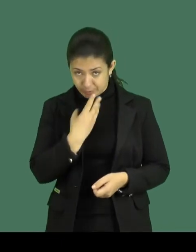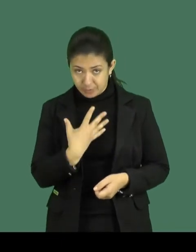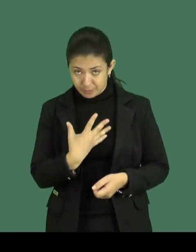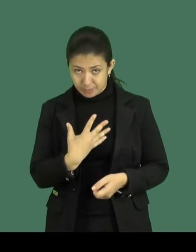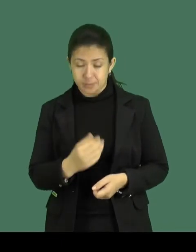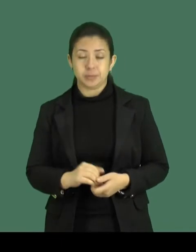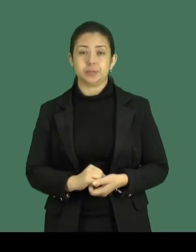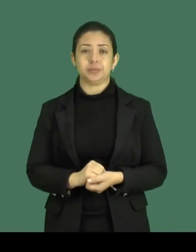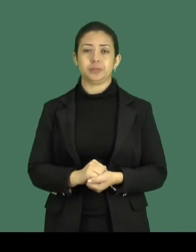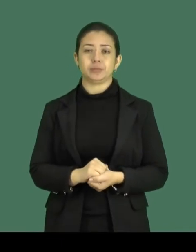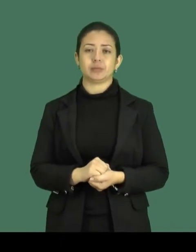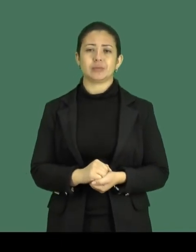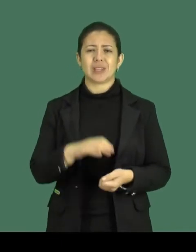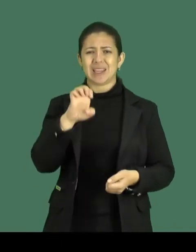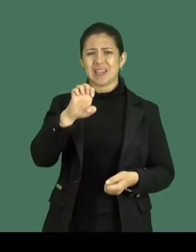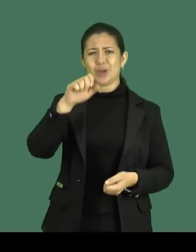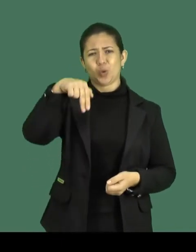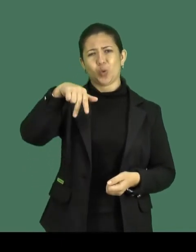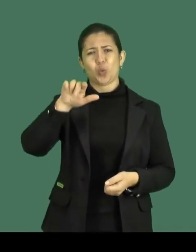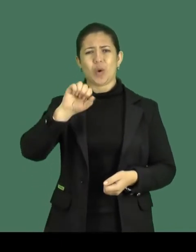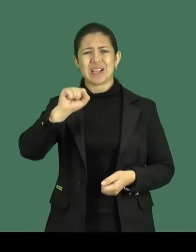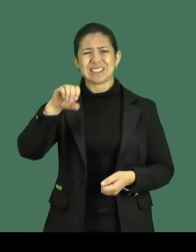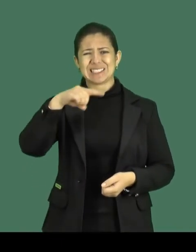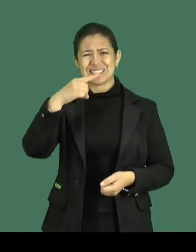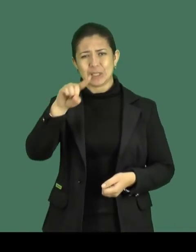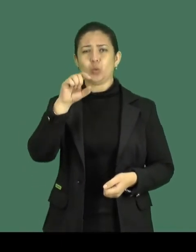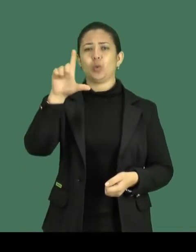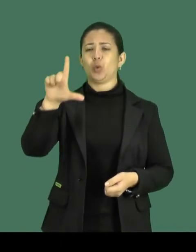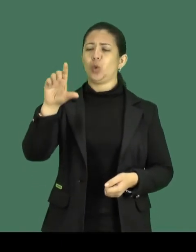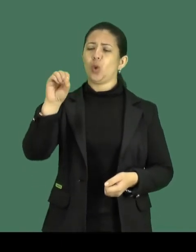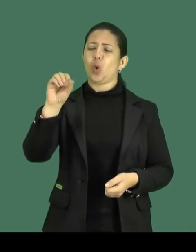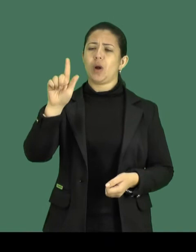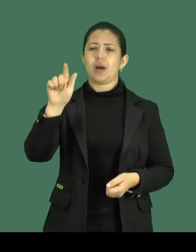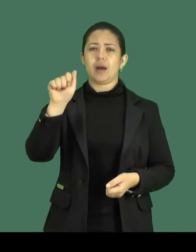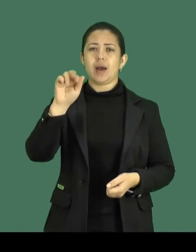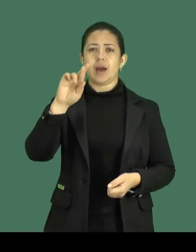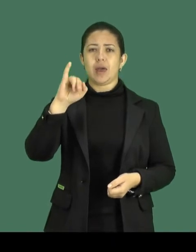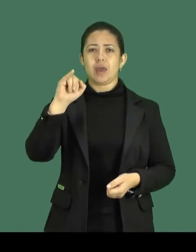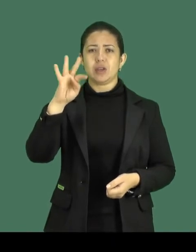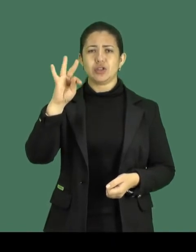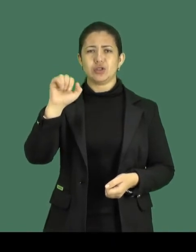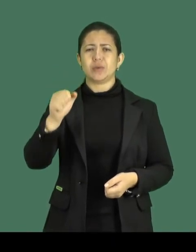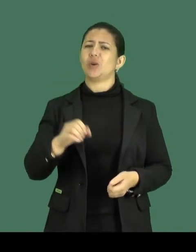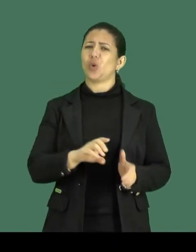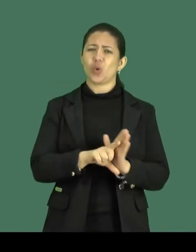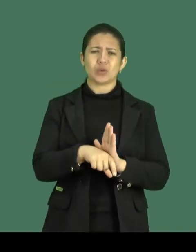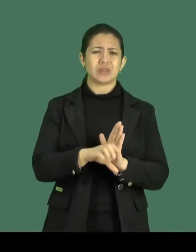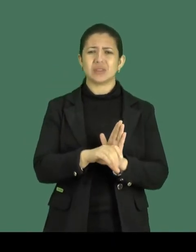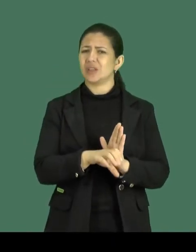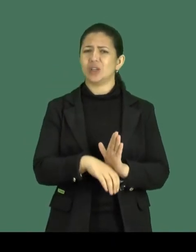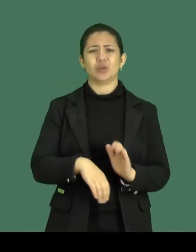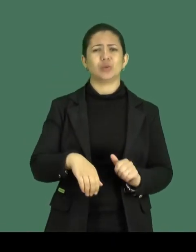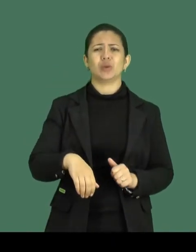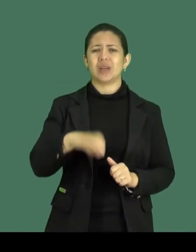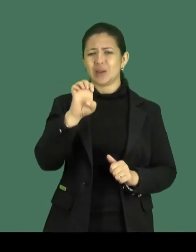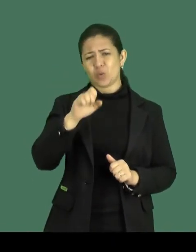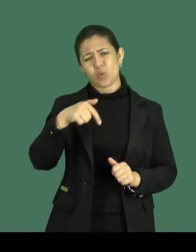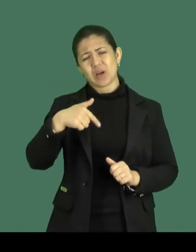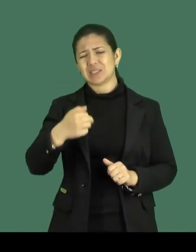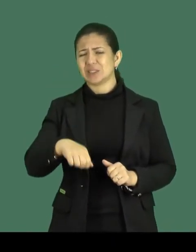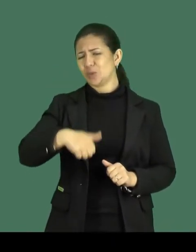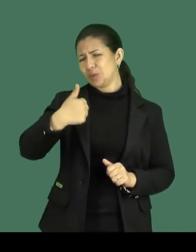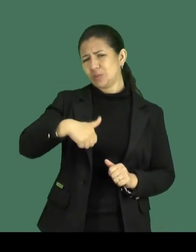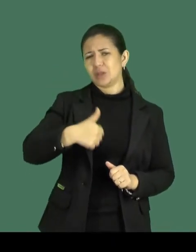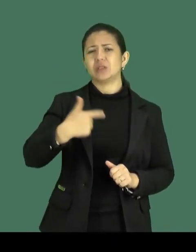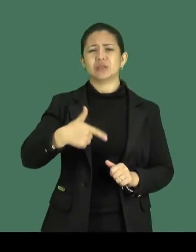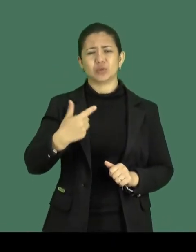bem. Equação logarítmica é o mesmo conceito de equações do primeiro grau, do segundo grau, é